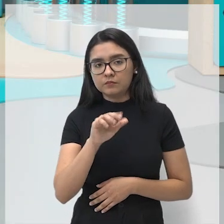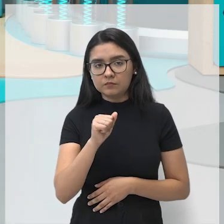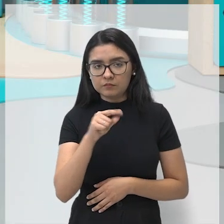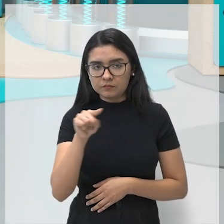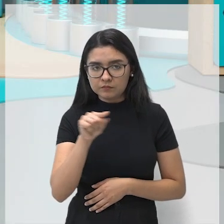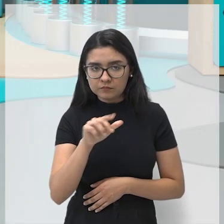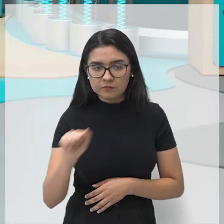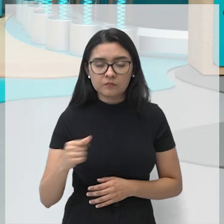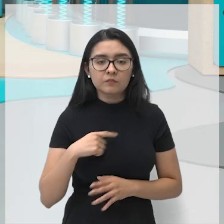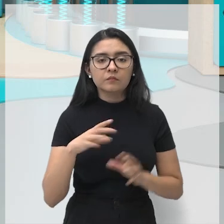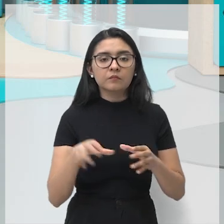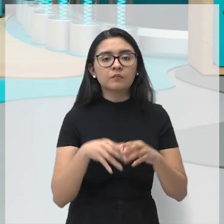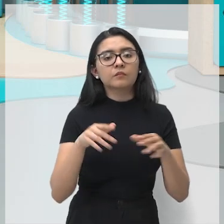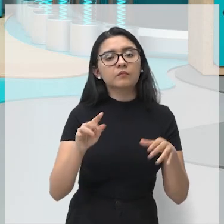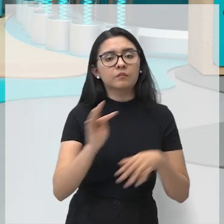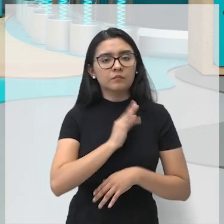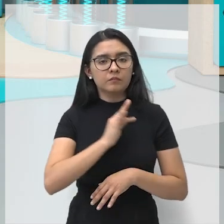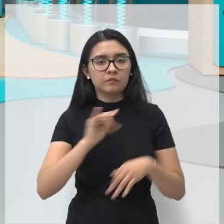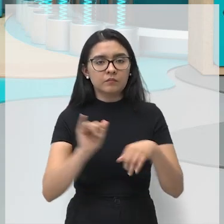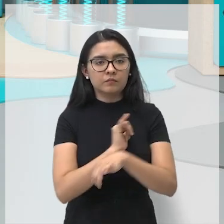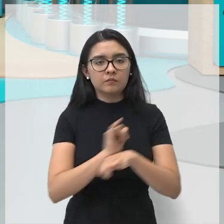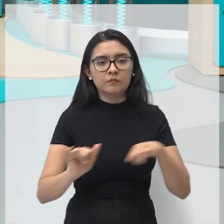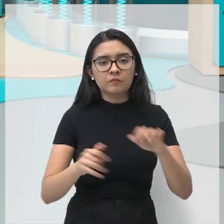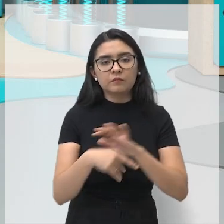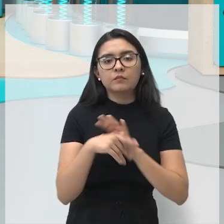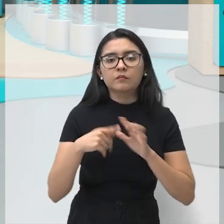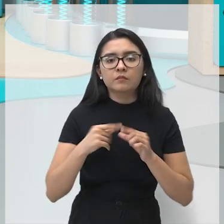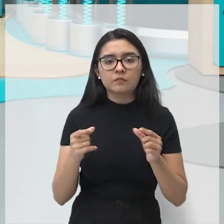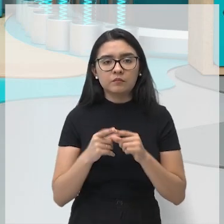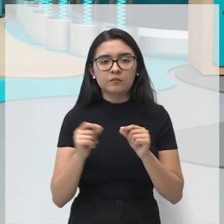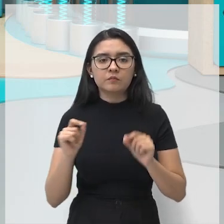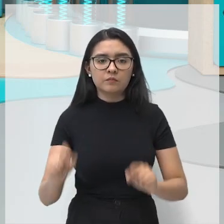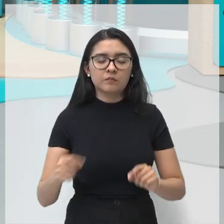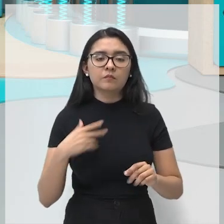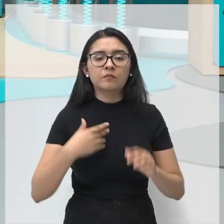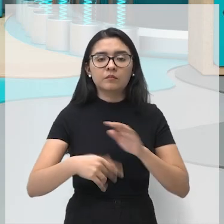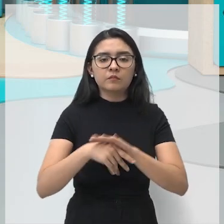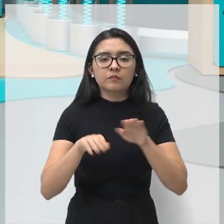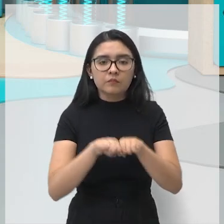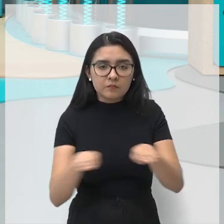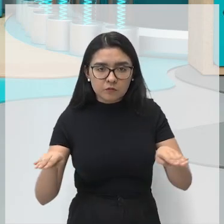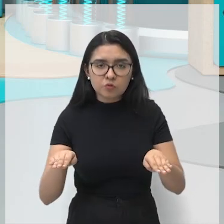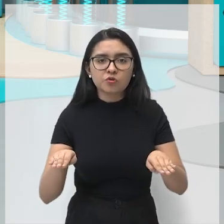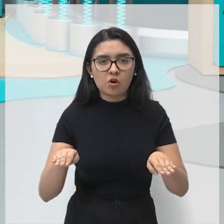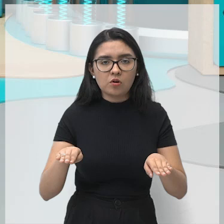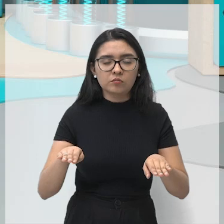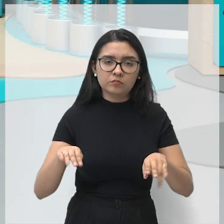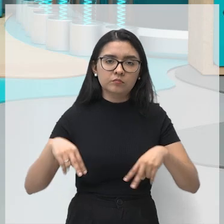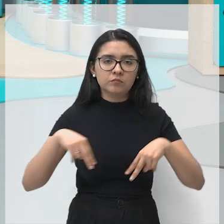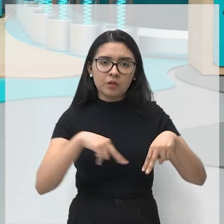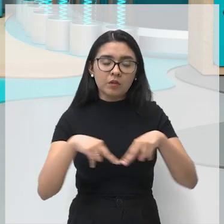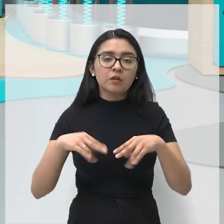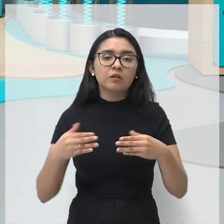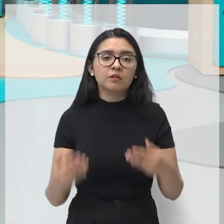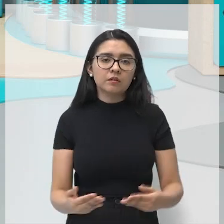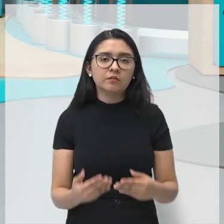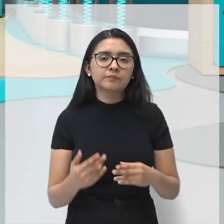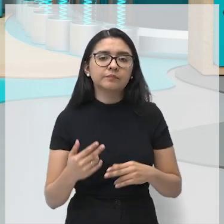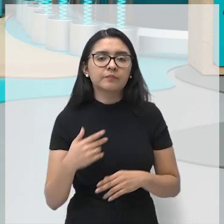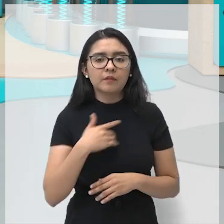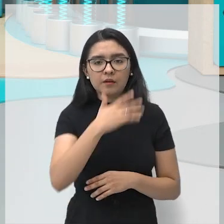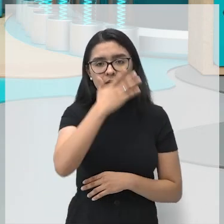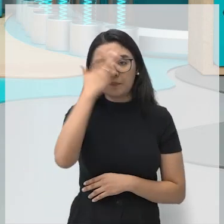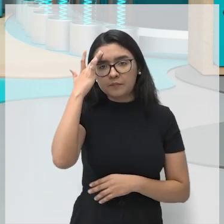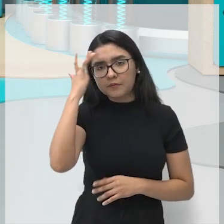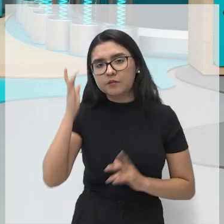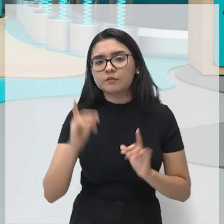técnicas de artes marciais japonesas que são executadas no chão, ou seja, técnicas em que o